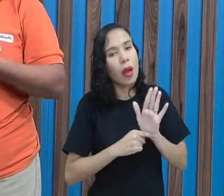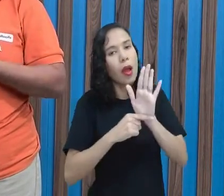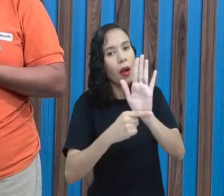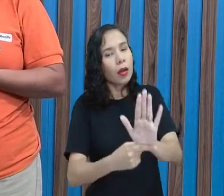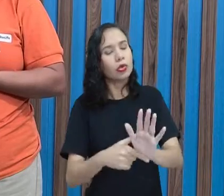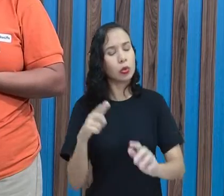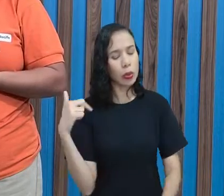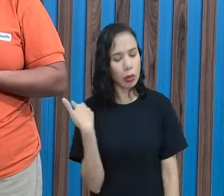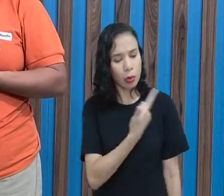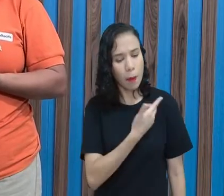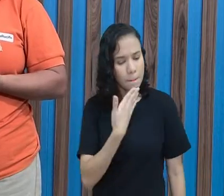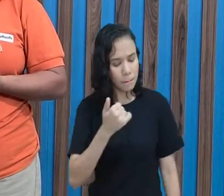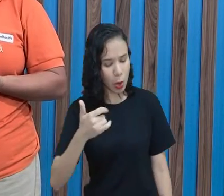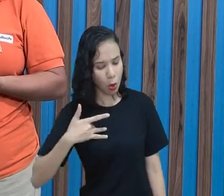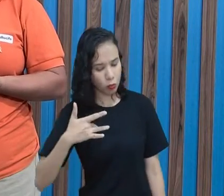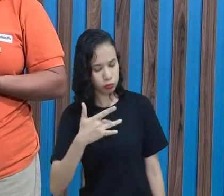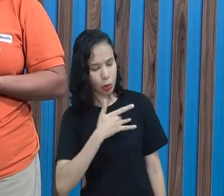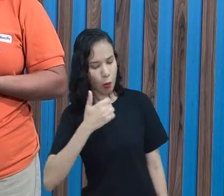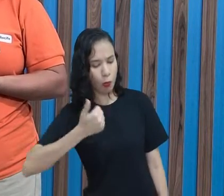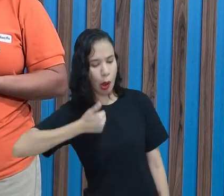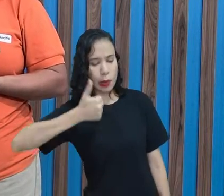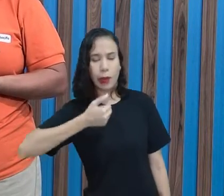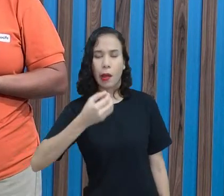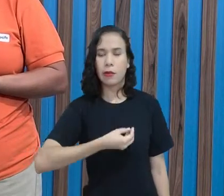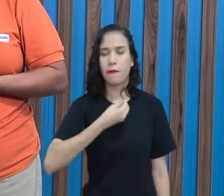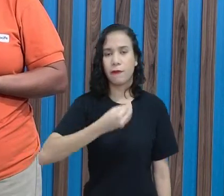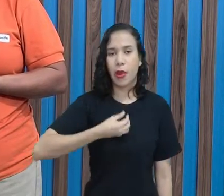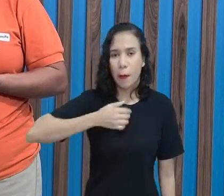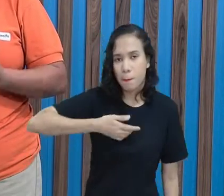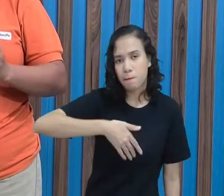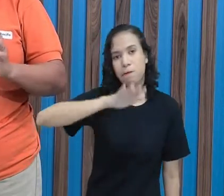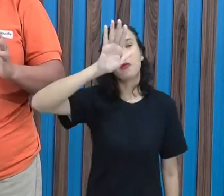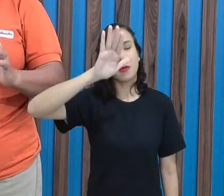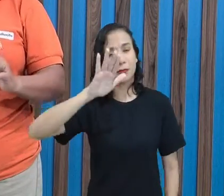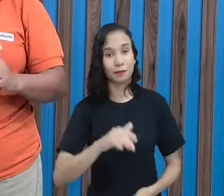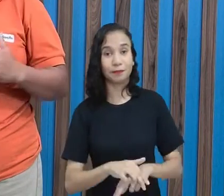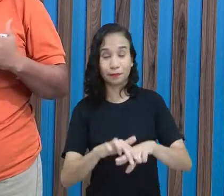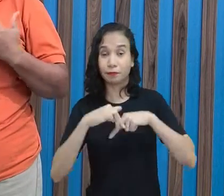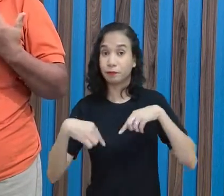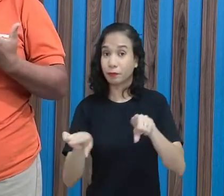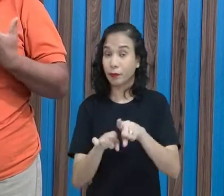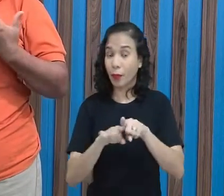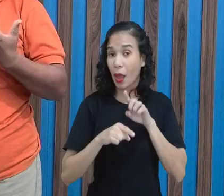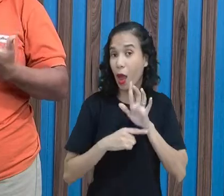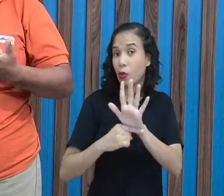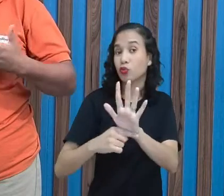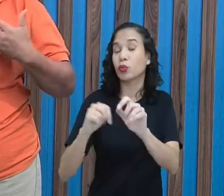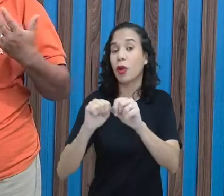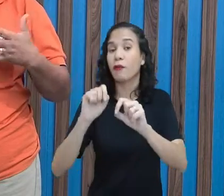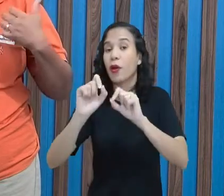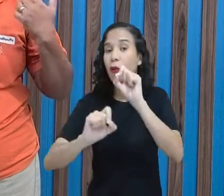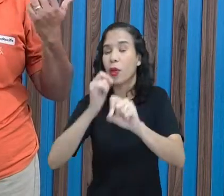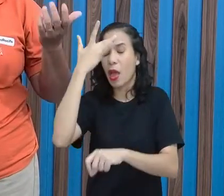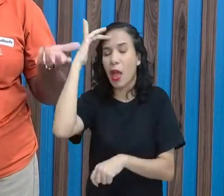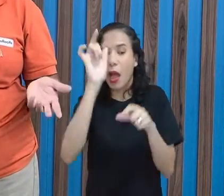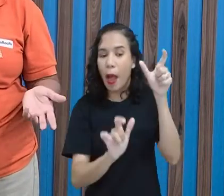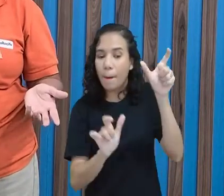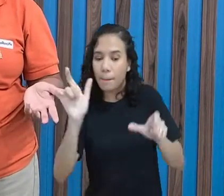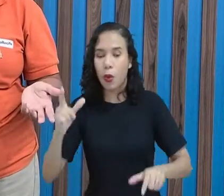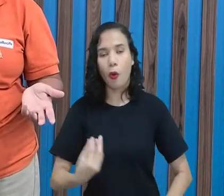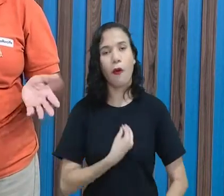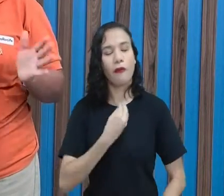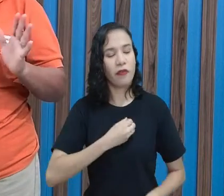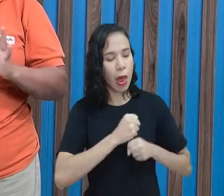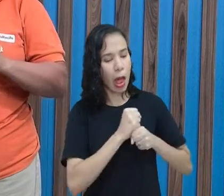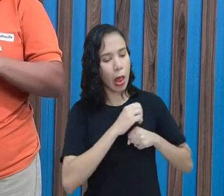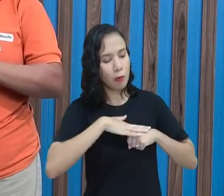criar e aumentar essa expectativa de vida. Ajuda a fazer com que as pessoas vivam